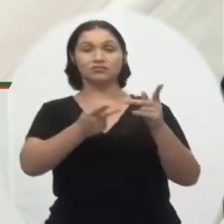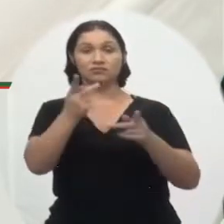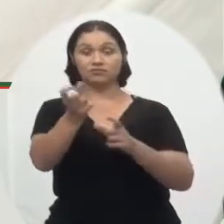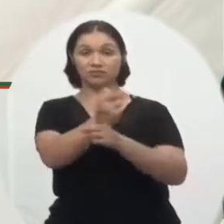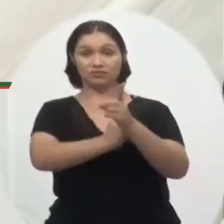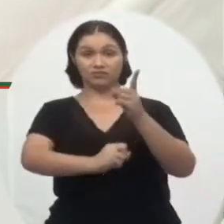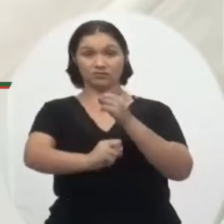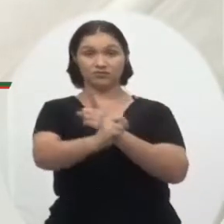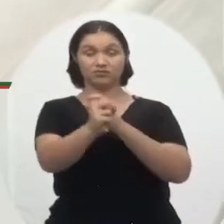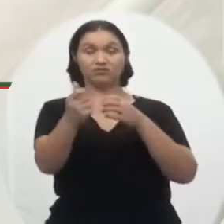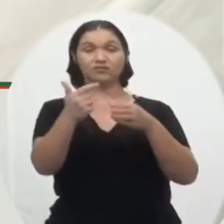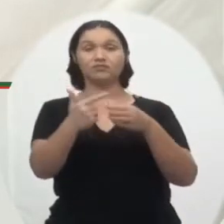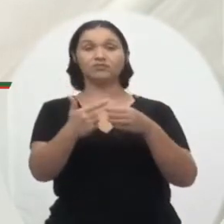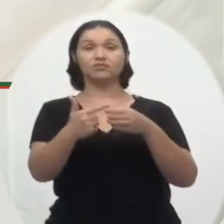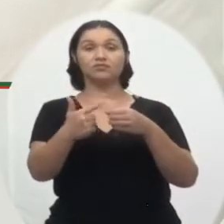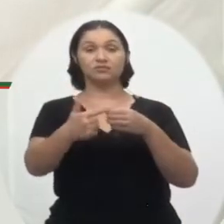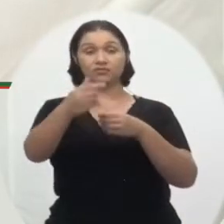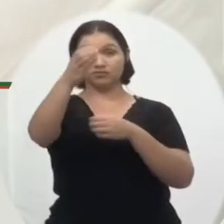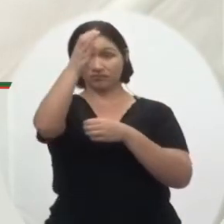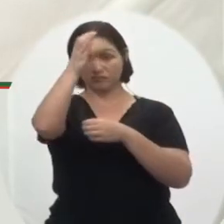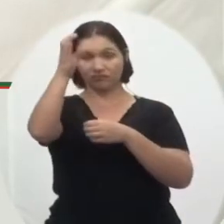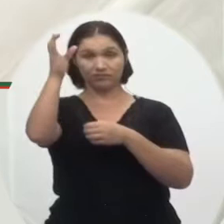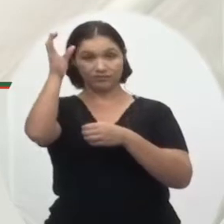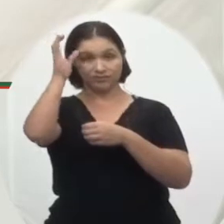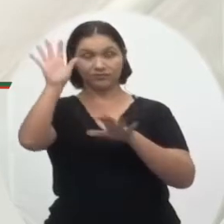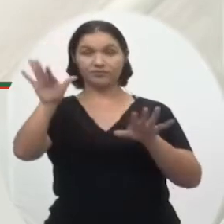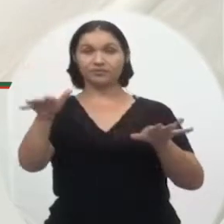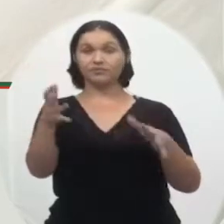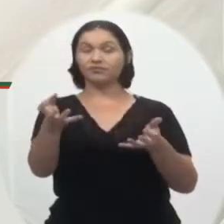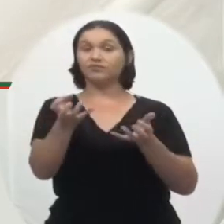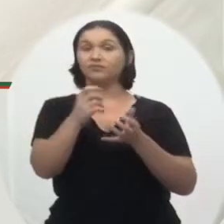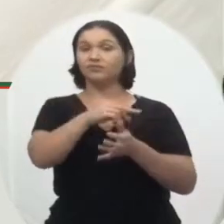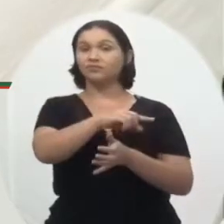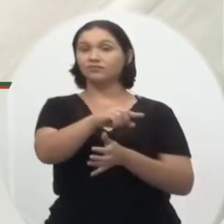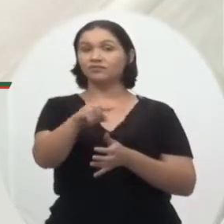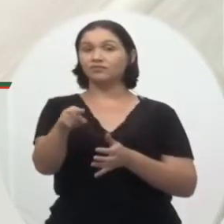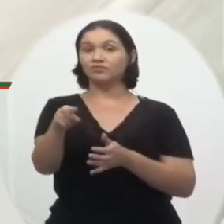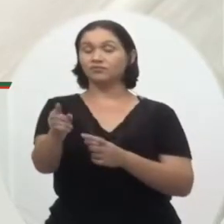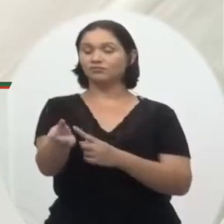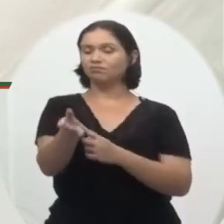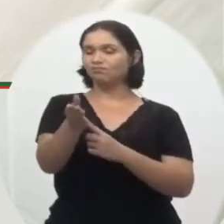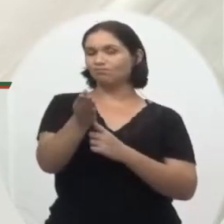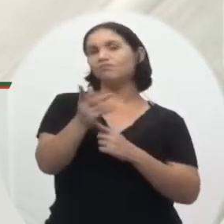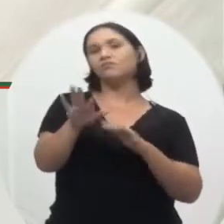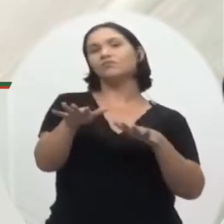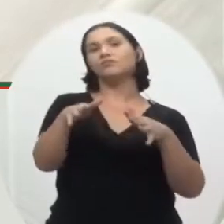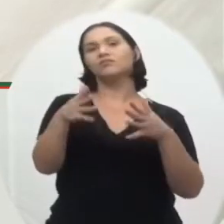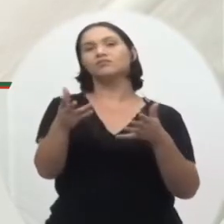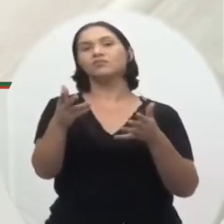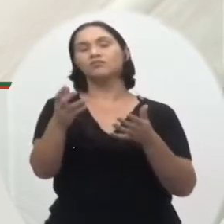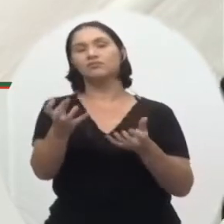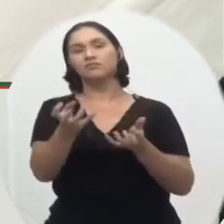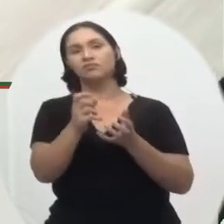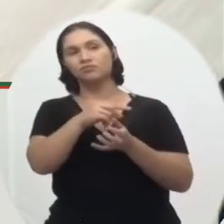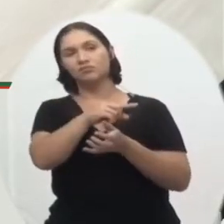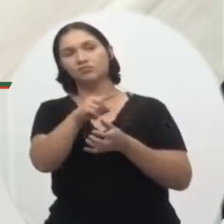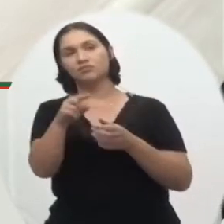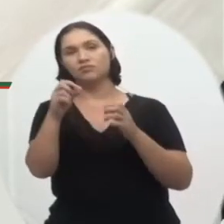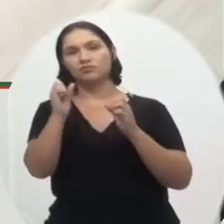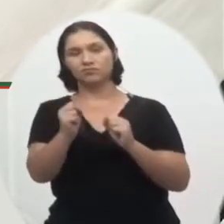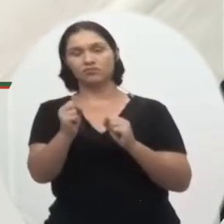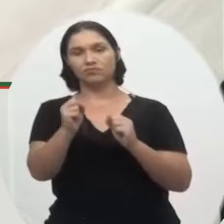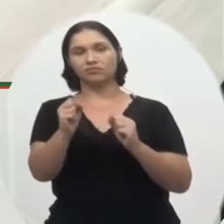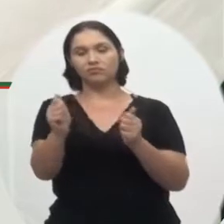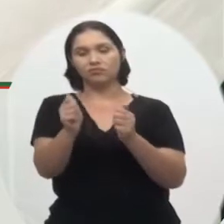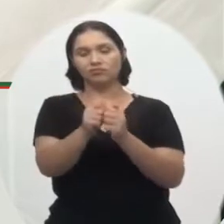com o bom senso dos senhores e o quanto vocês influenciam na tomada de decisão, para que essa decisão, caso venha a ocorrer, ela seja